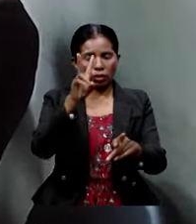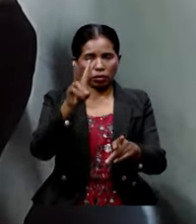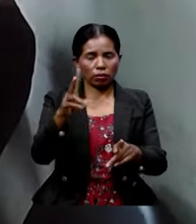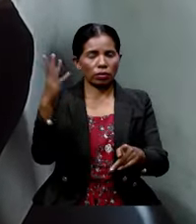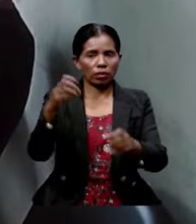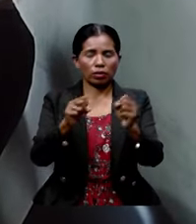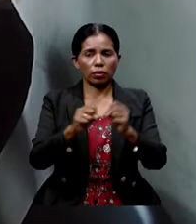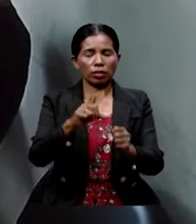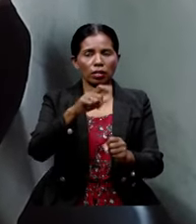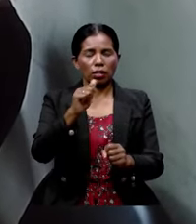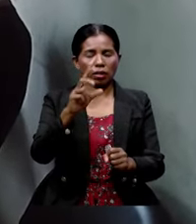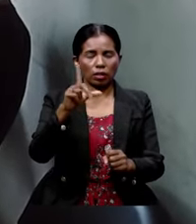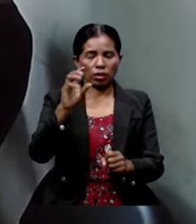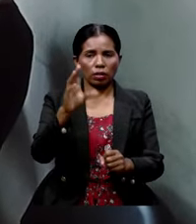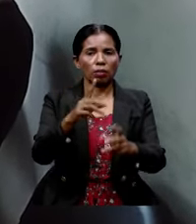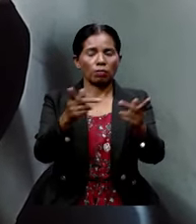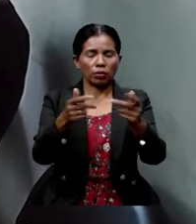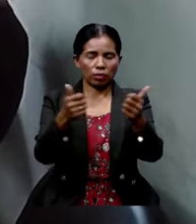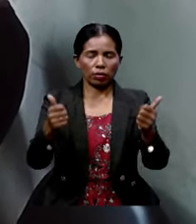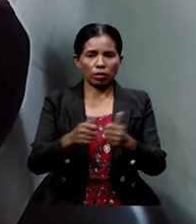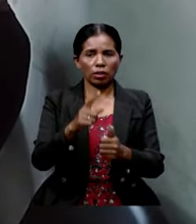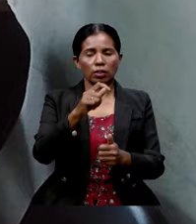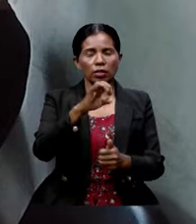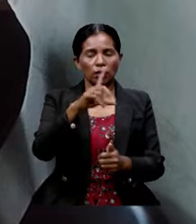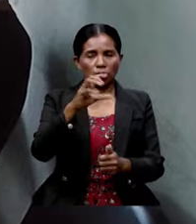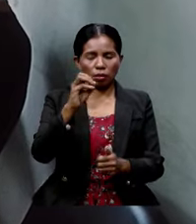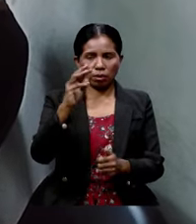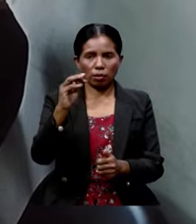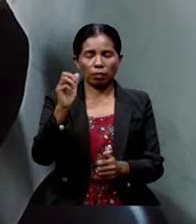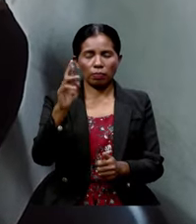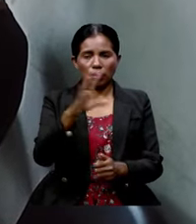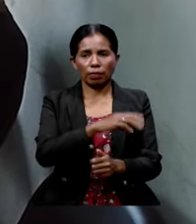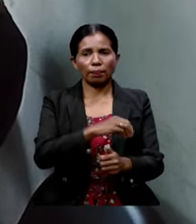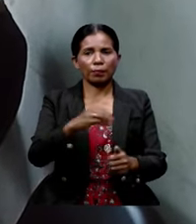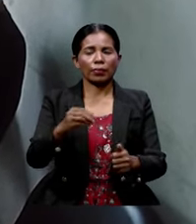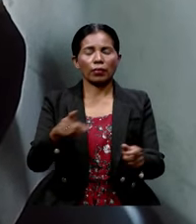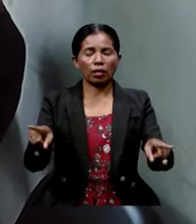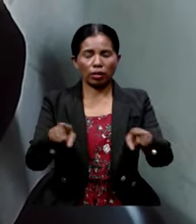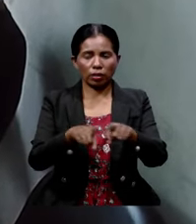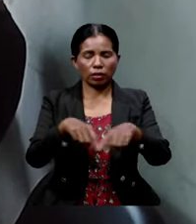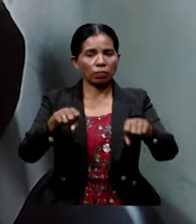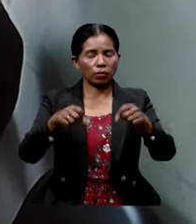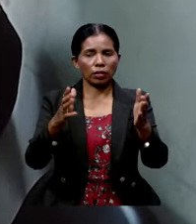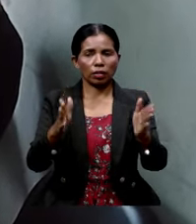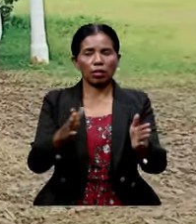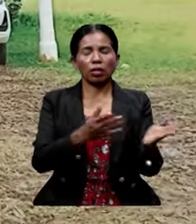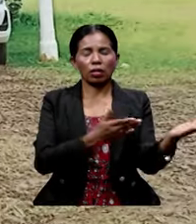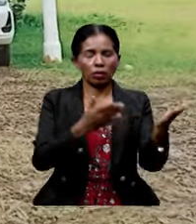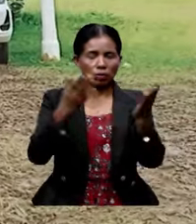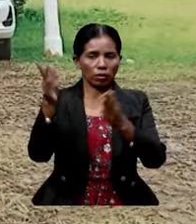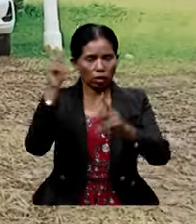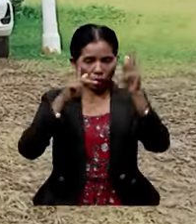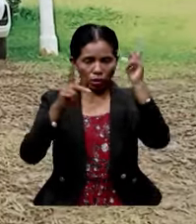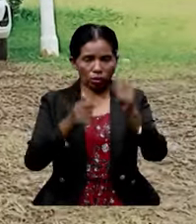a Suku Lalaua, posto administrativo Tilomar. Sansu de Araújo Moro, no dar motor 9, hakara processa caso